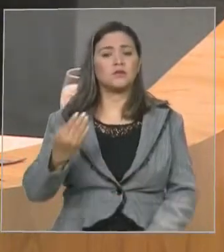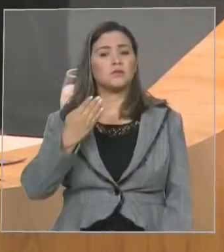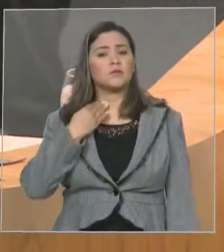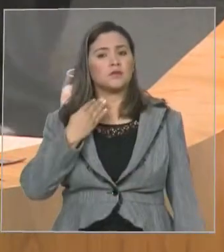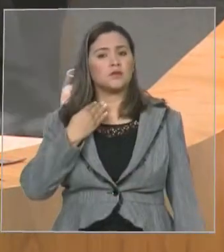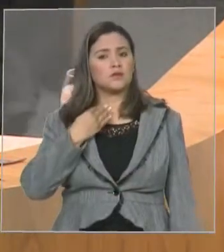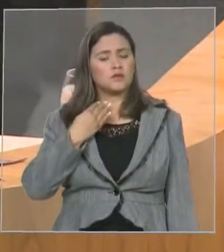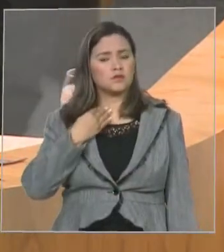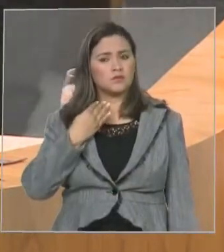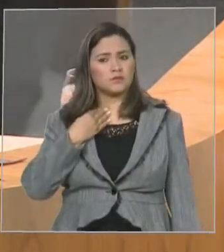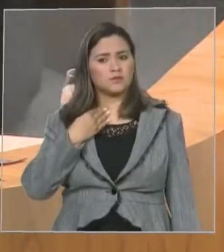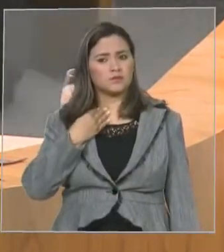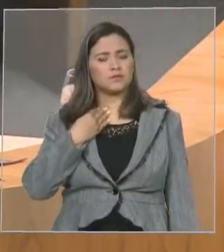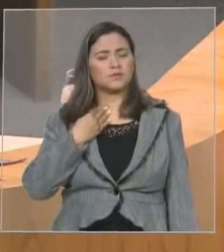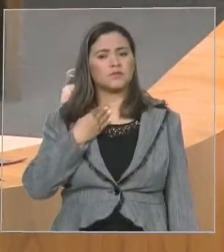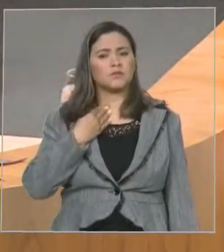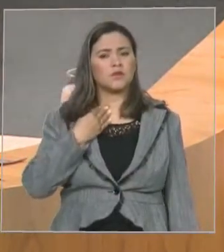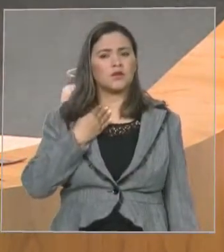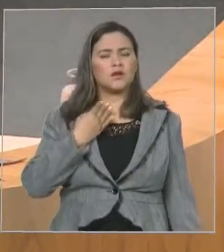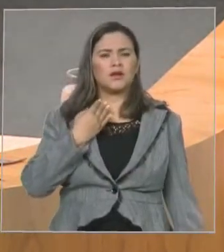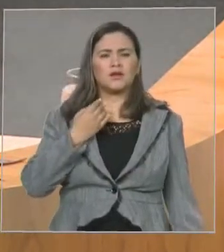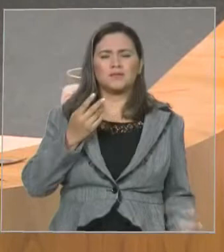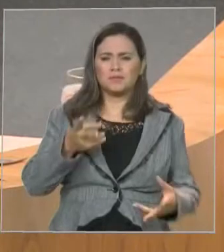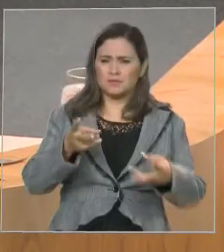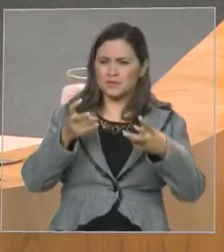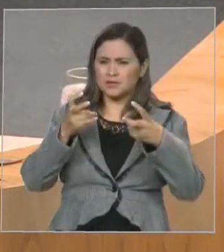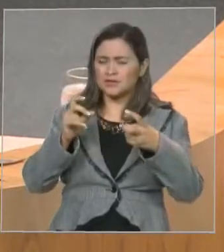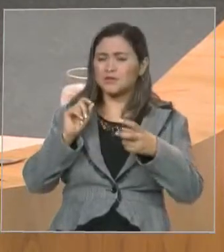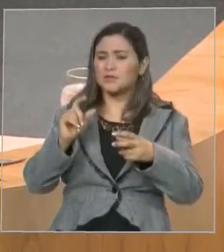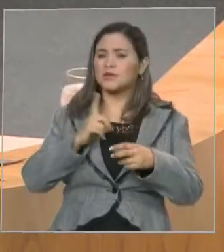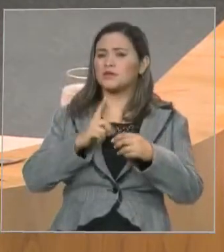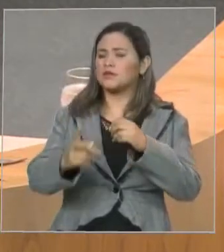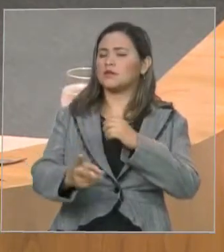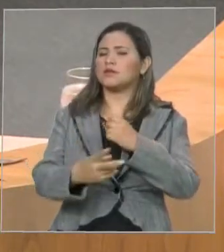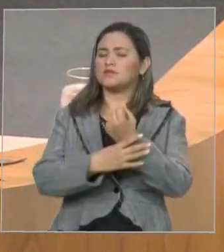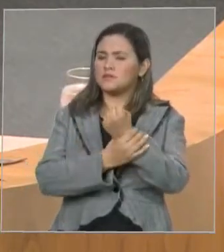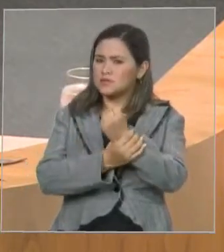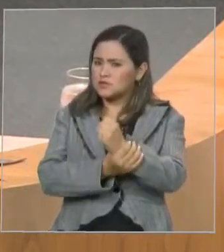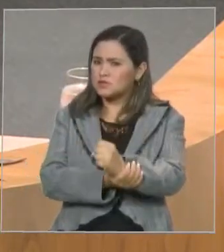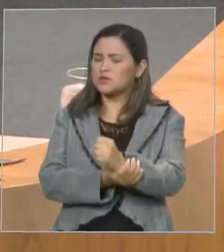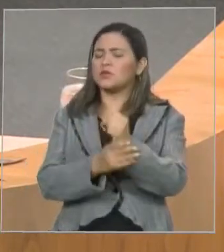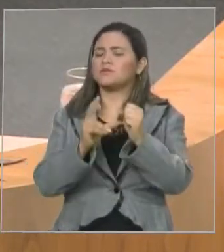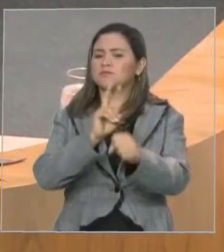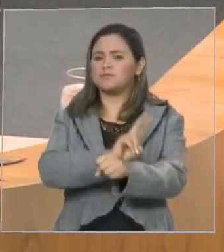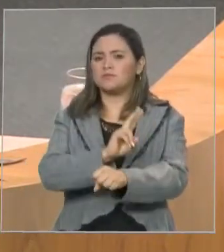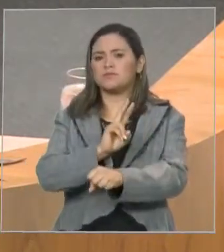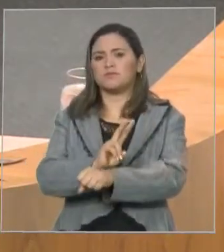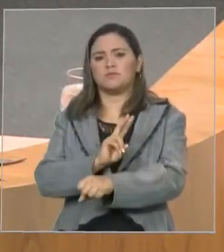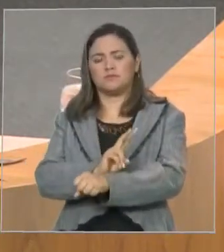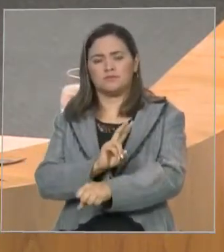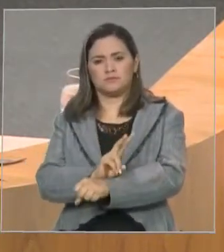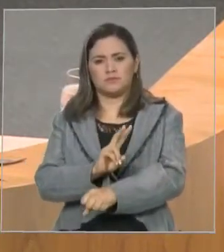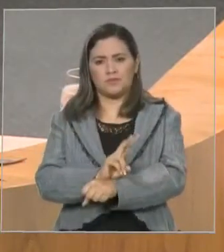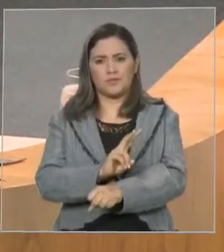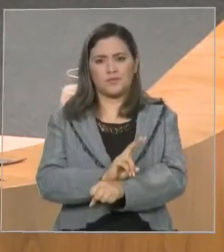sentir já fortalecidas nesse aspecto da proteção e não, de forma